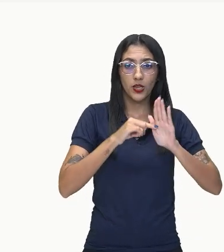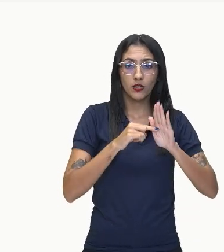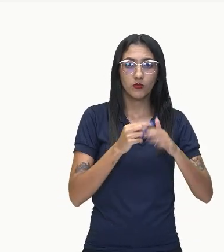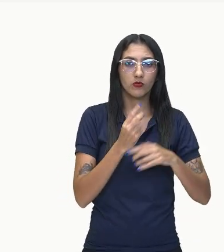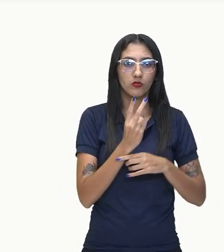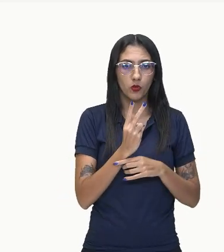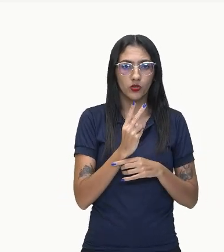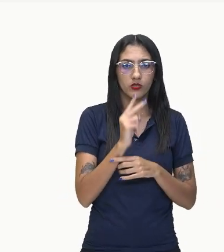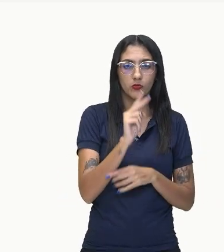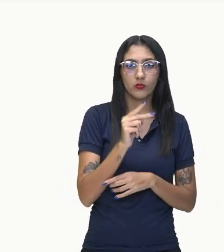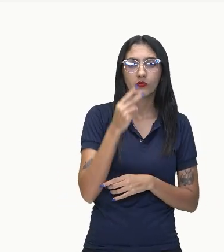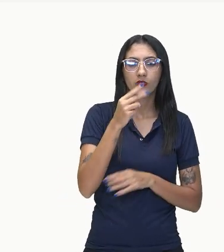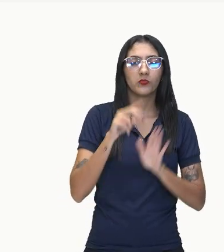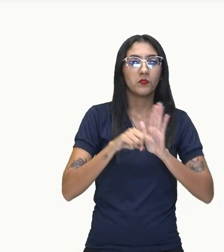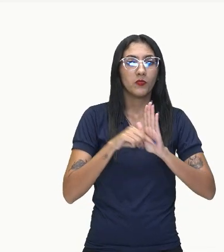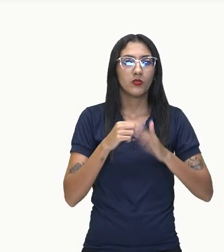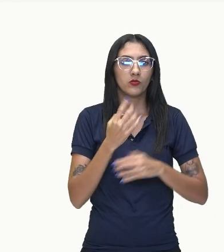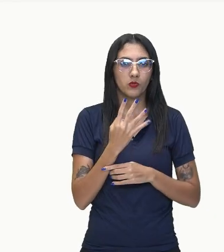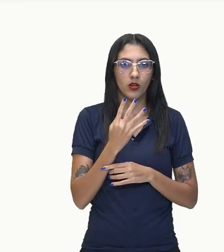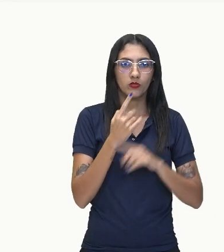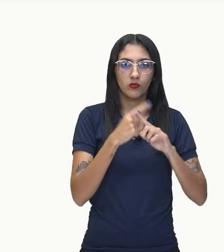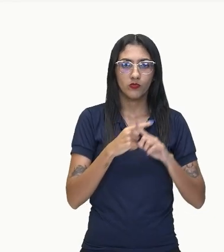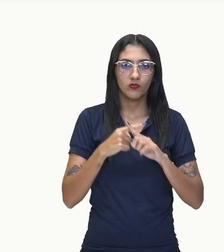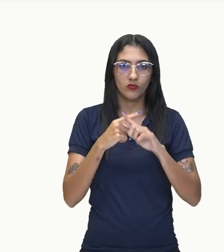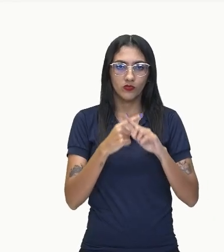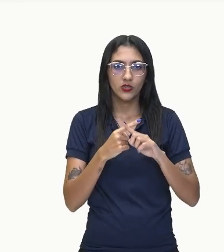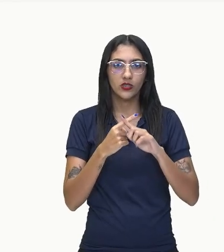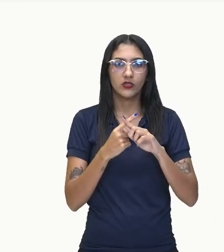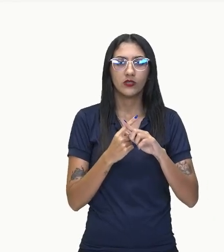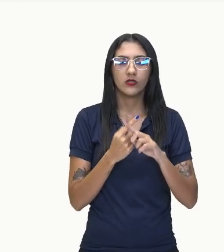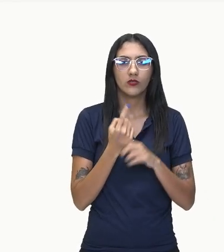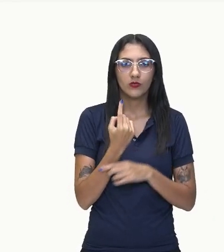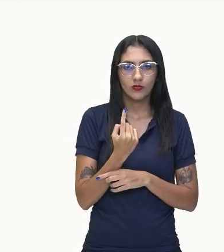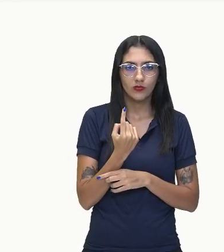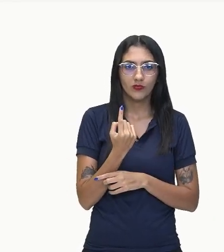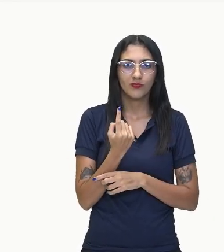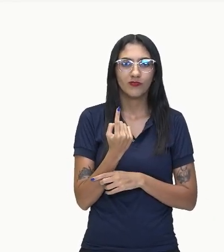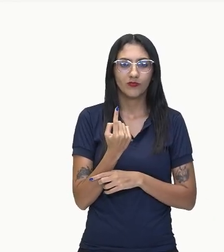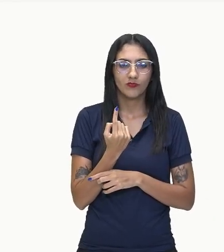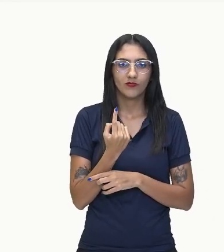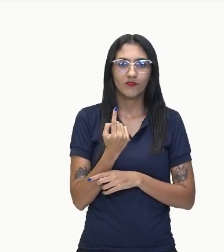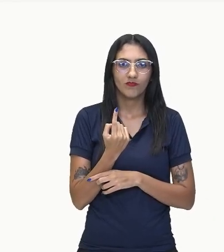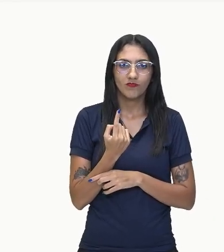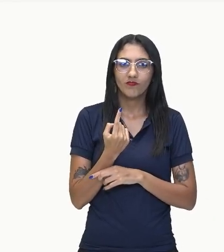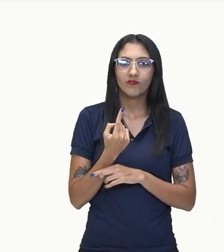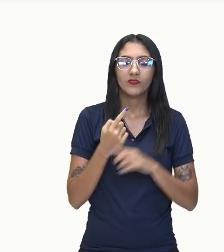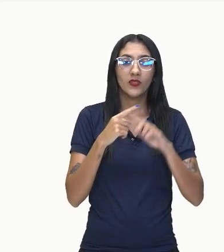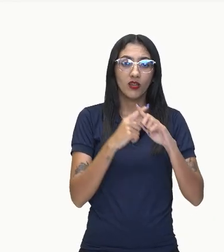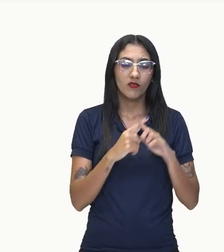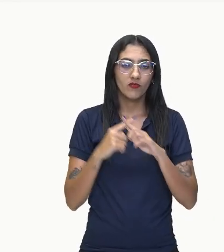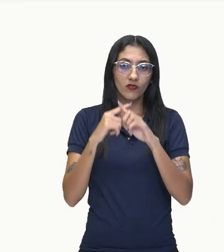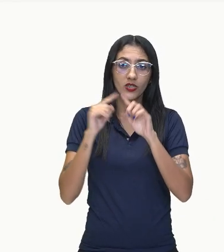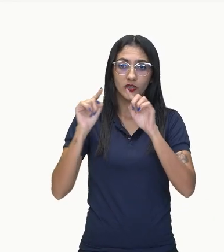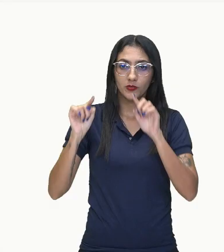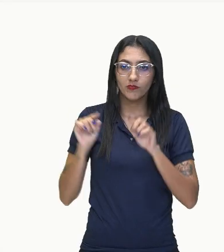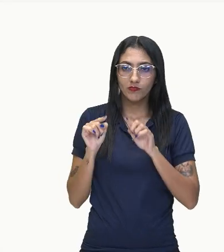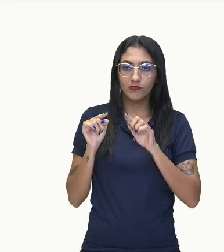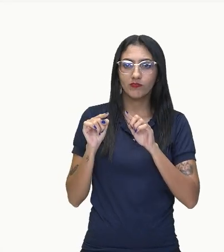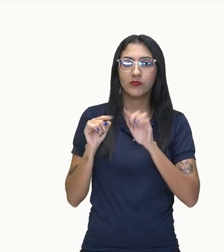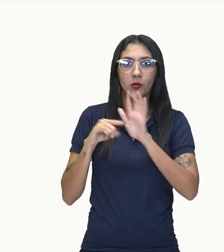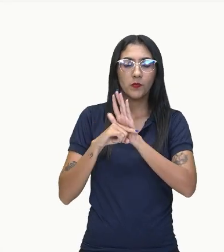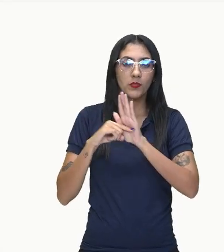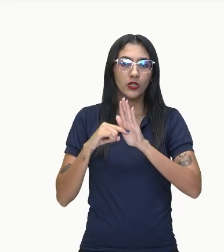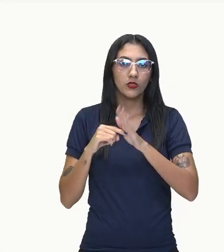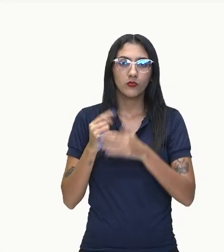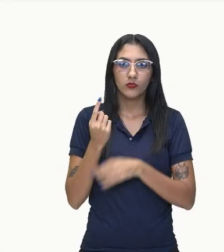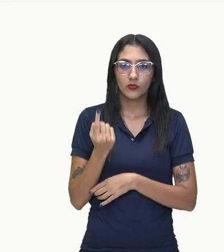quadrado, menos 4 vezes a, que é 1, 1 está aqui na frente do x ao quadrado, vezes o c, que